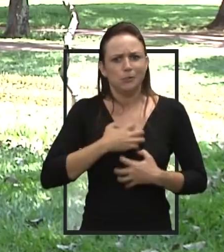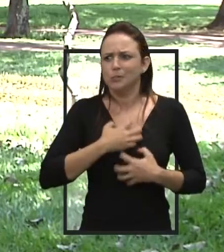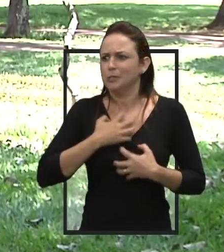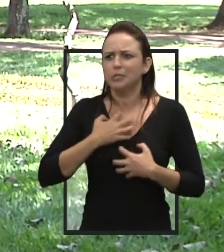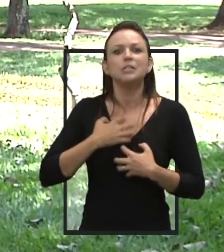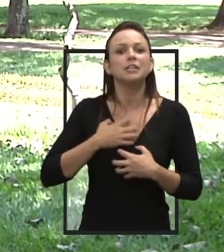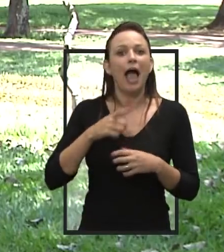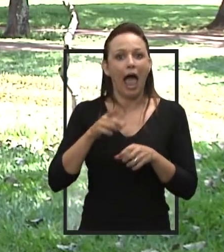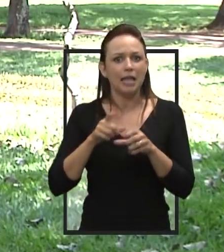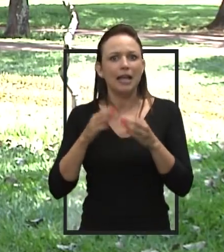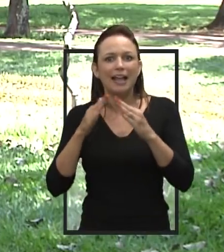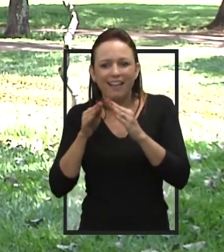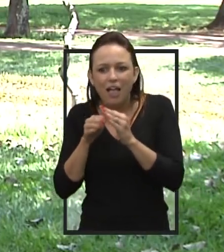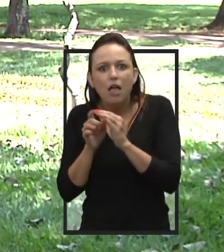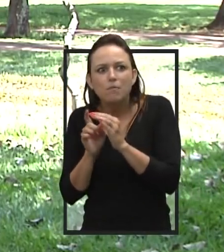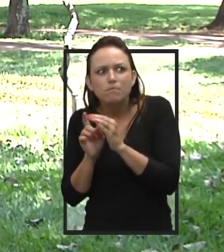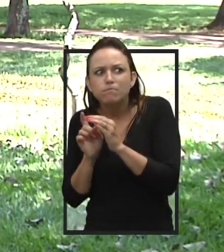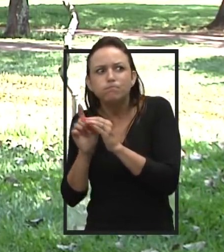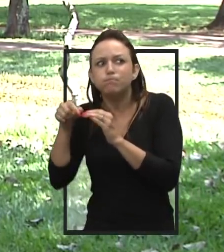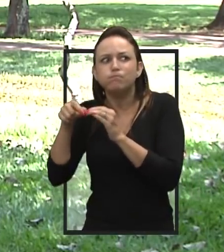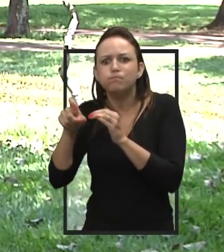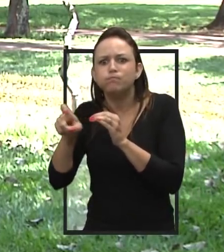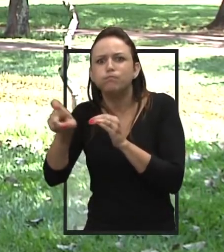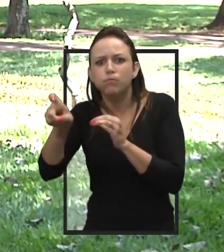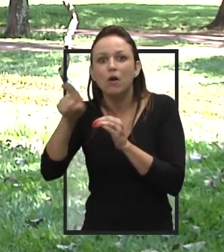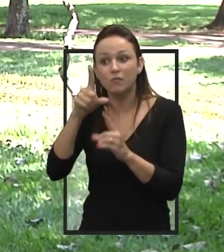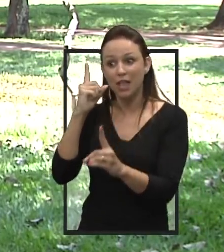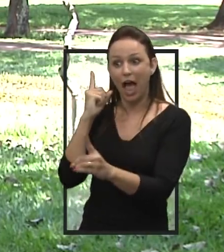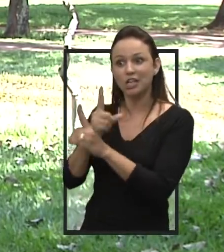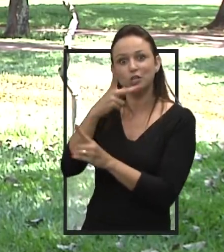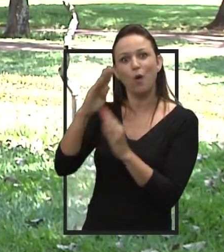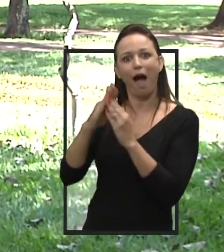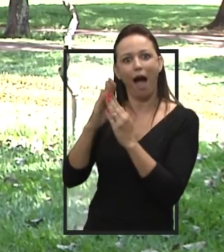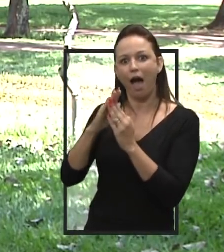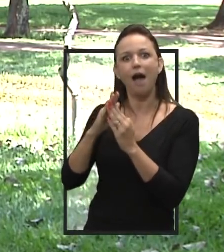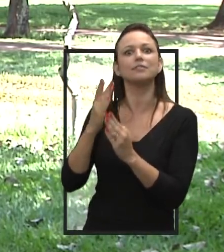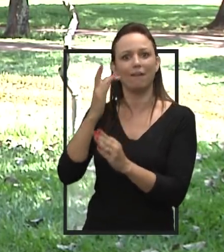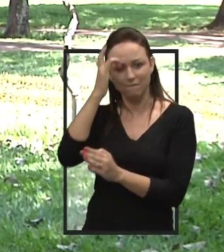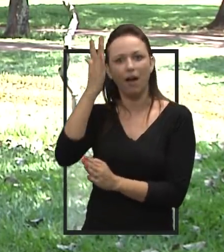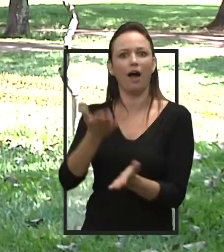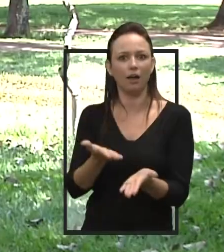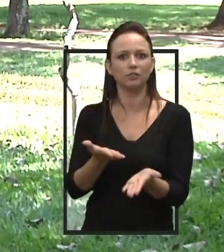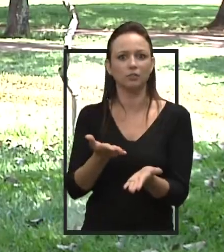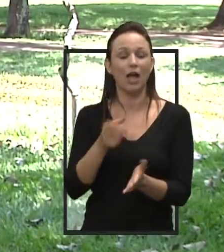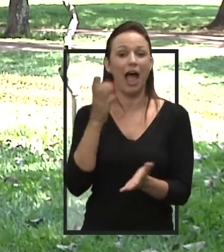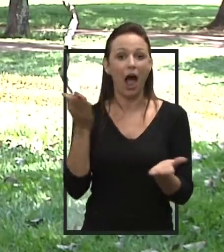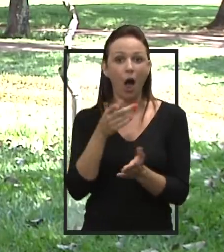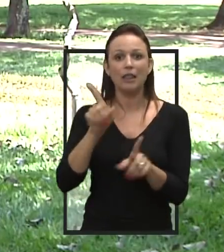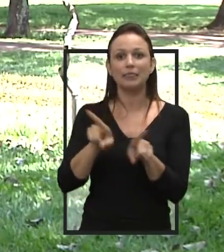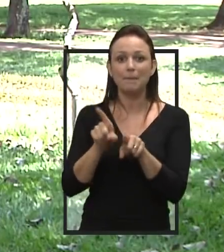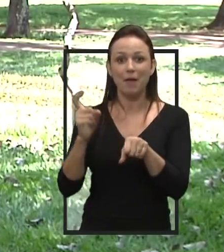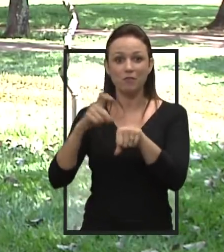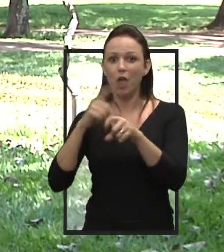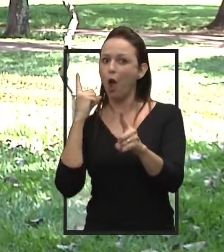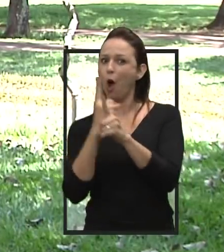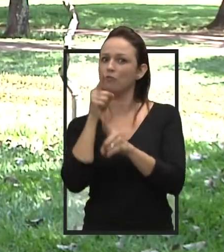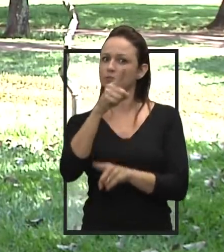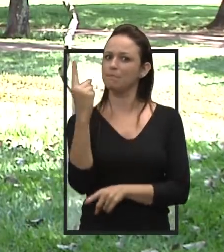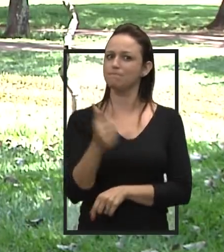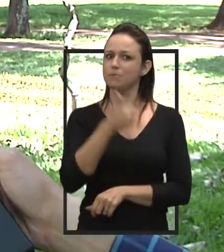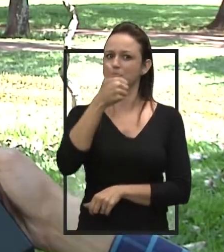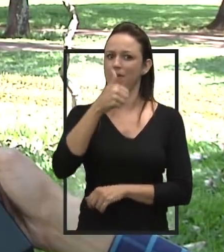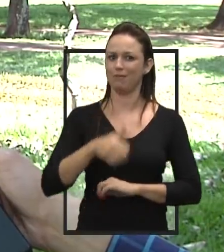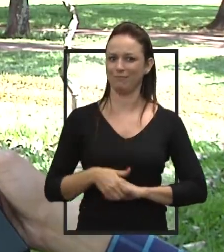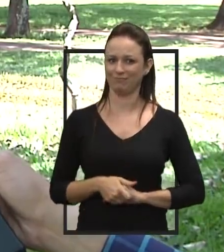da toca, ele vai sair do esconderijo, aumentando a chance de você encontrar o escorpião na sua casa e principalmente a chance do escorpião te encontrar